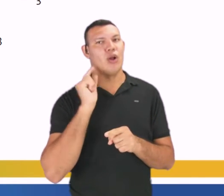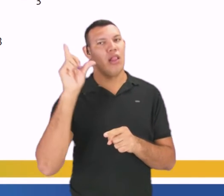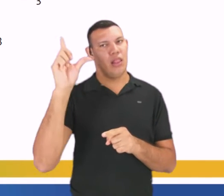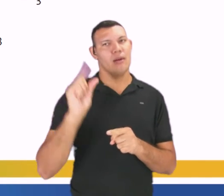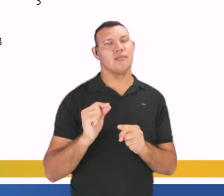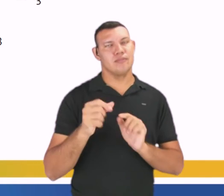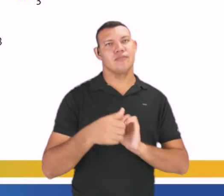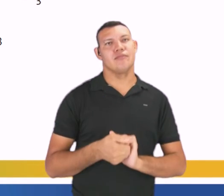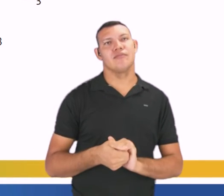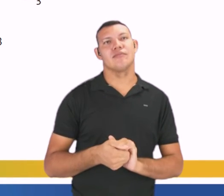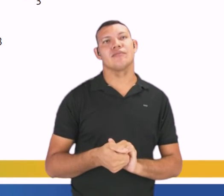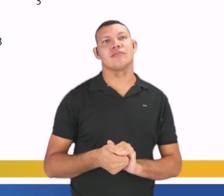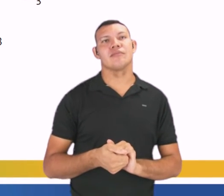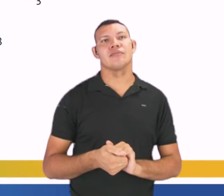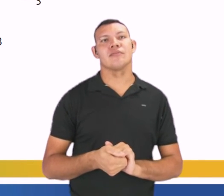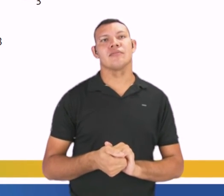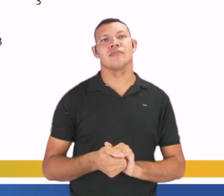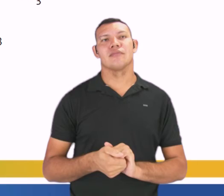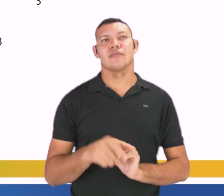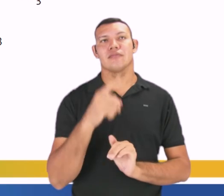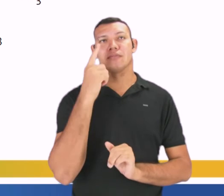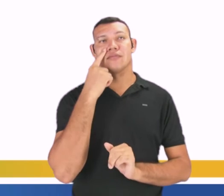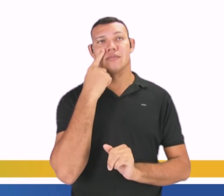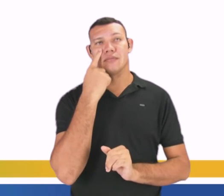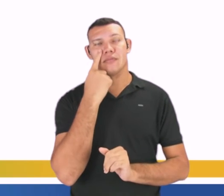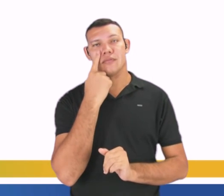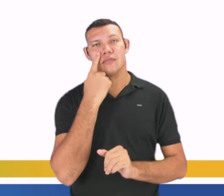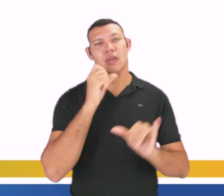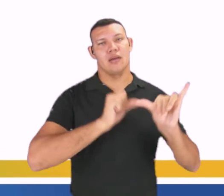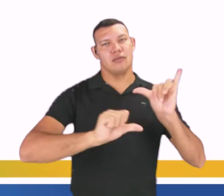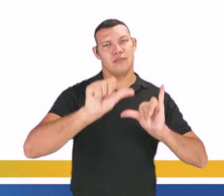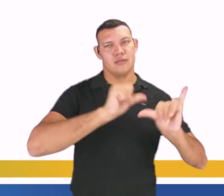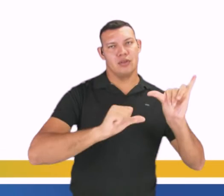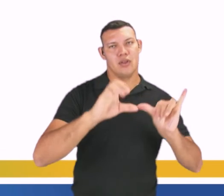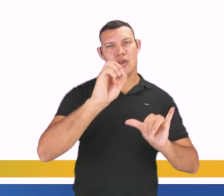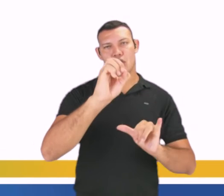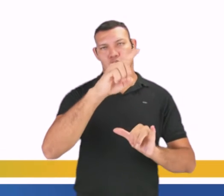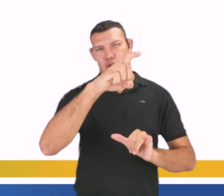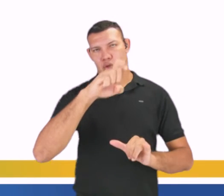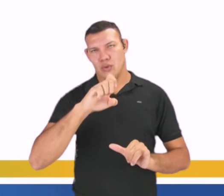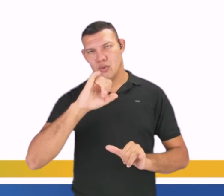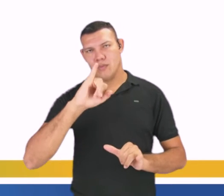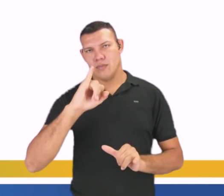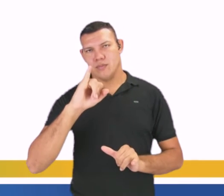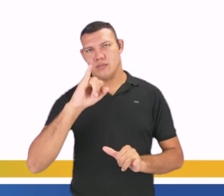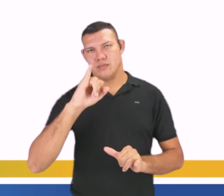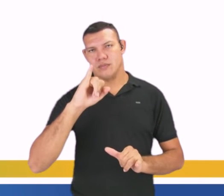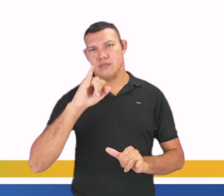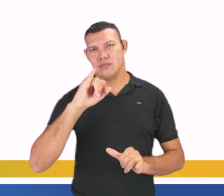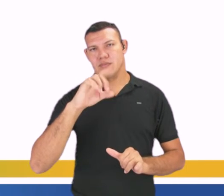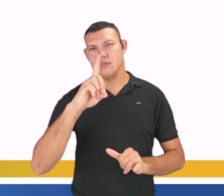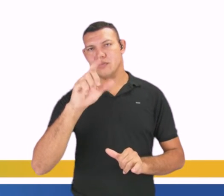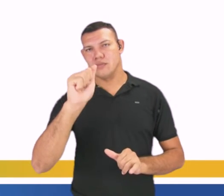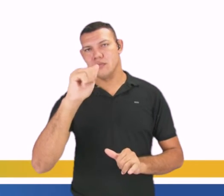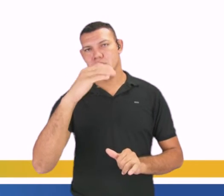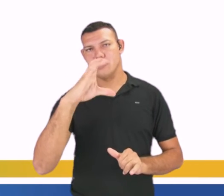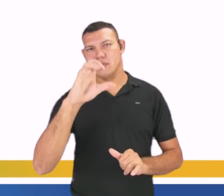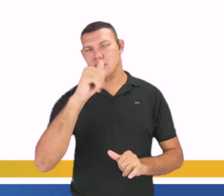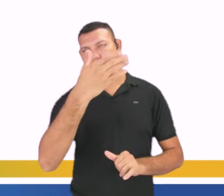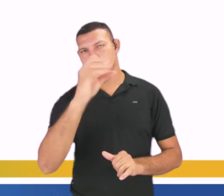reações de oxidação e redução, como você percebe, que nós já vimos também, Onde é que nós vamos aplicar essa reação